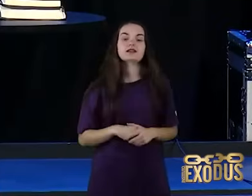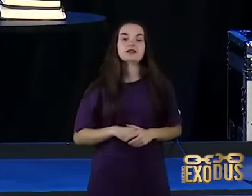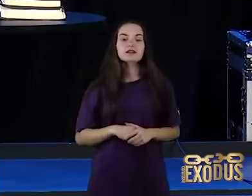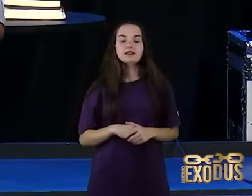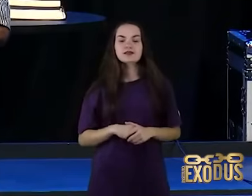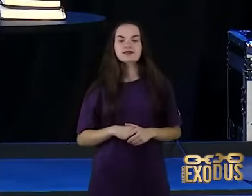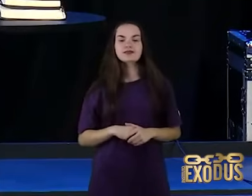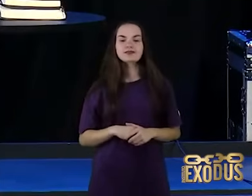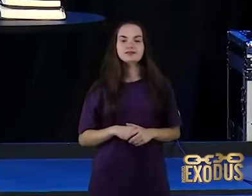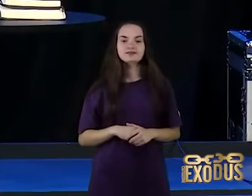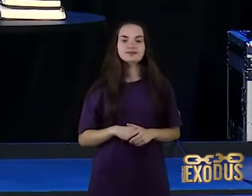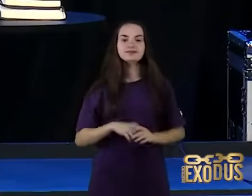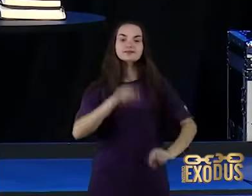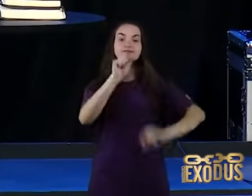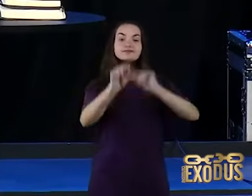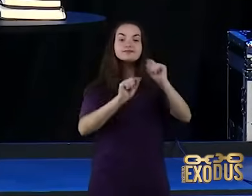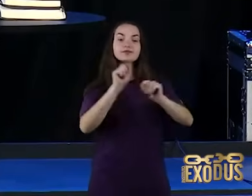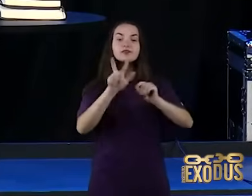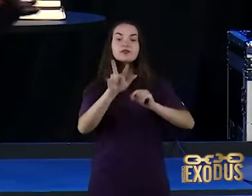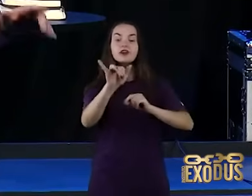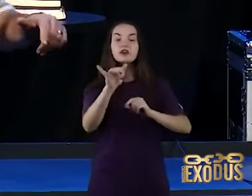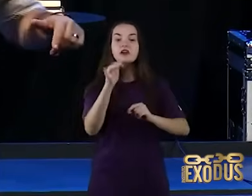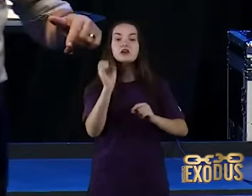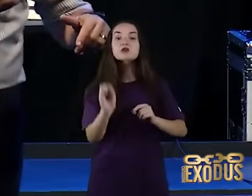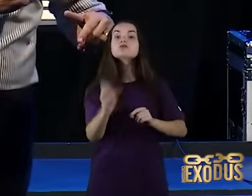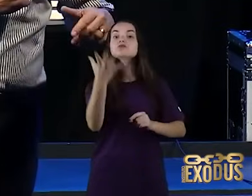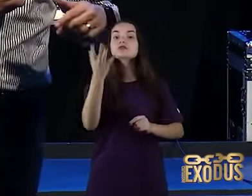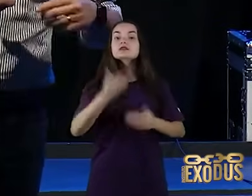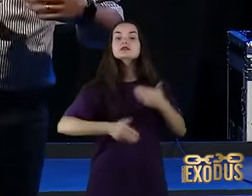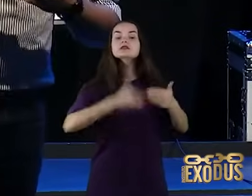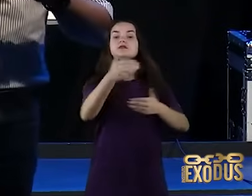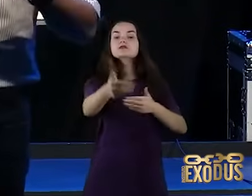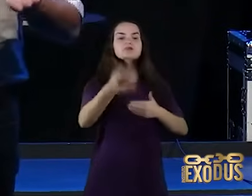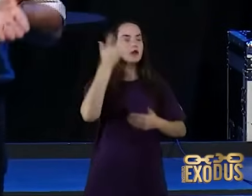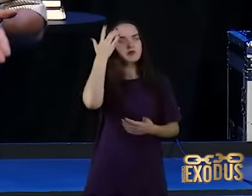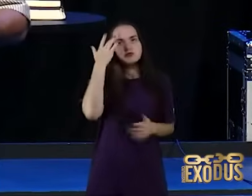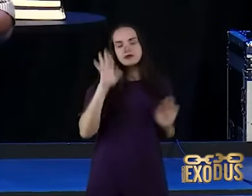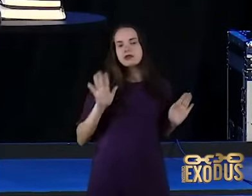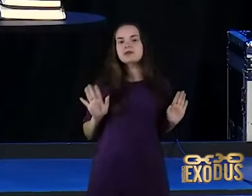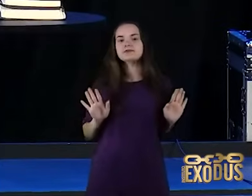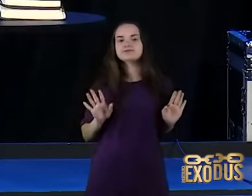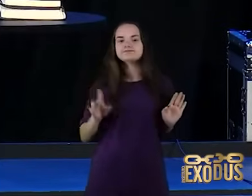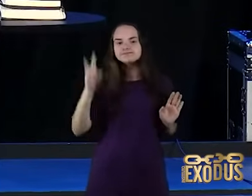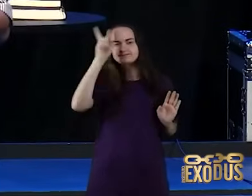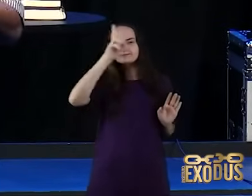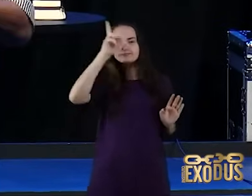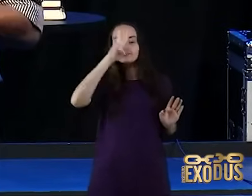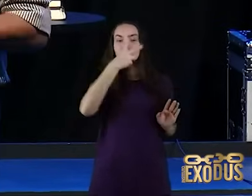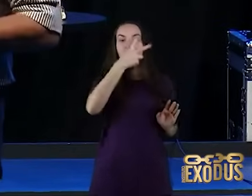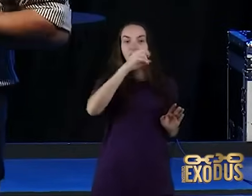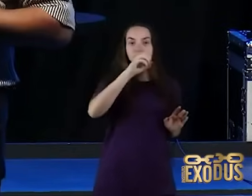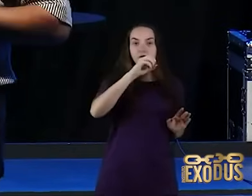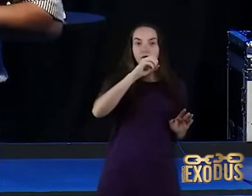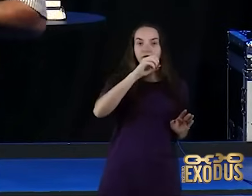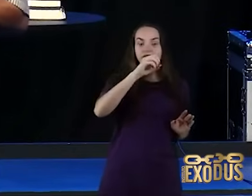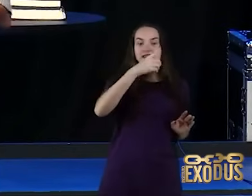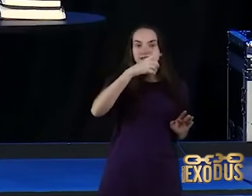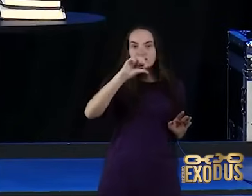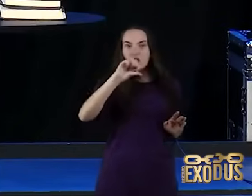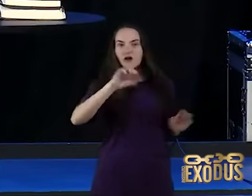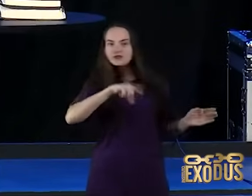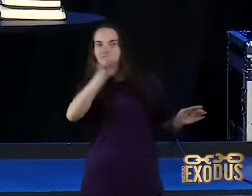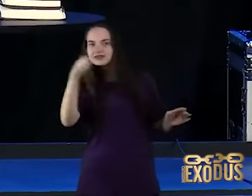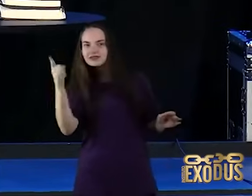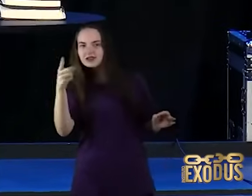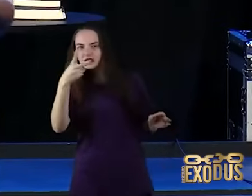trilhou que que vai acontecer no ano novo não sei eu lembro do ano de 2019 para 2020